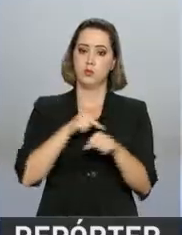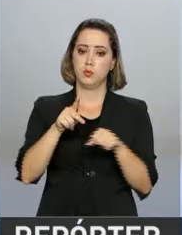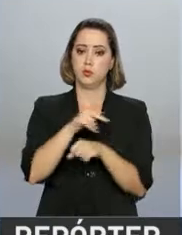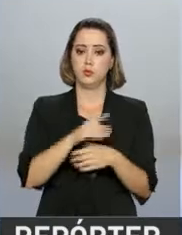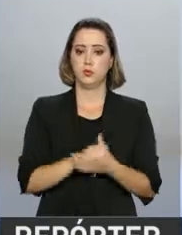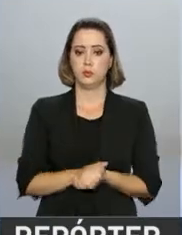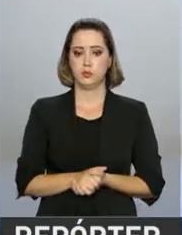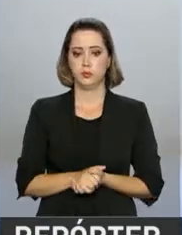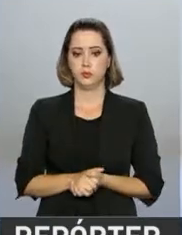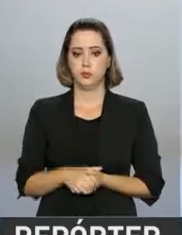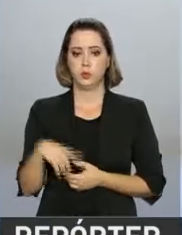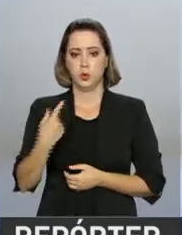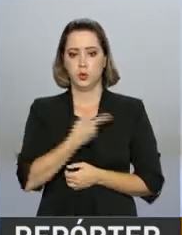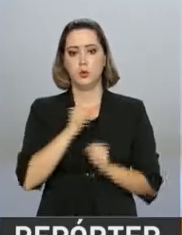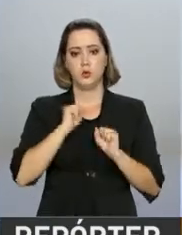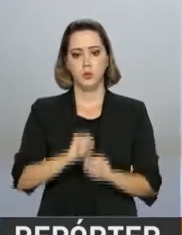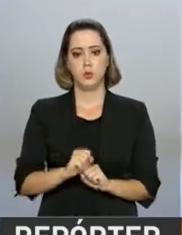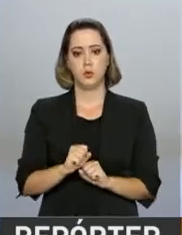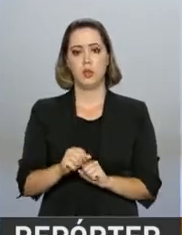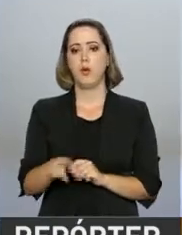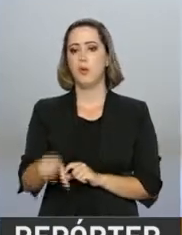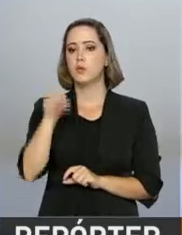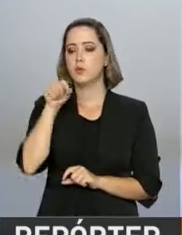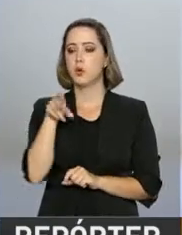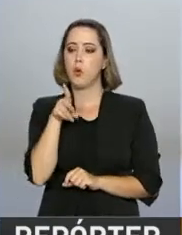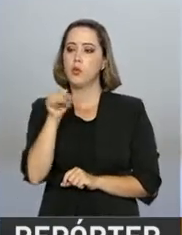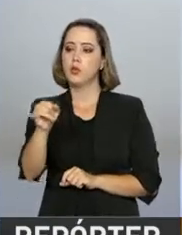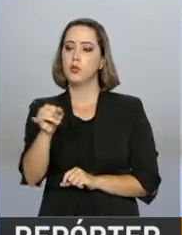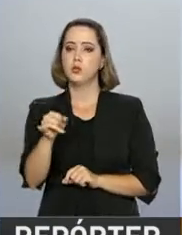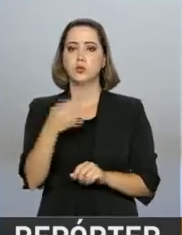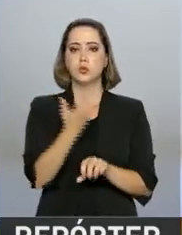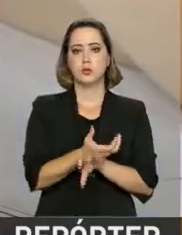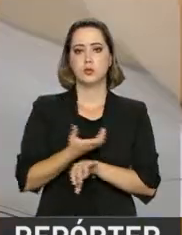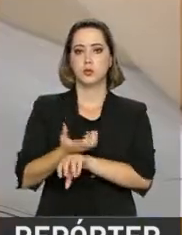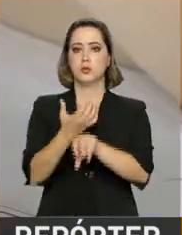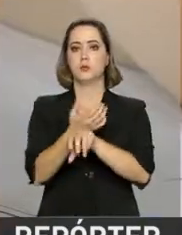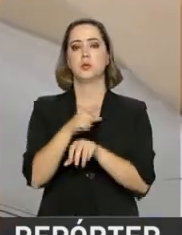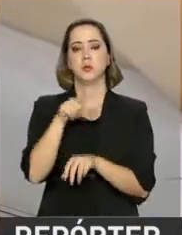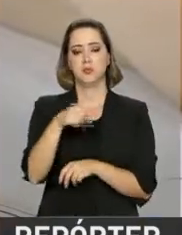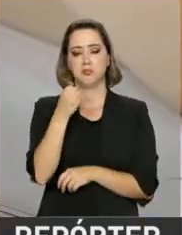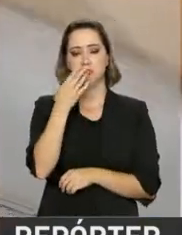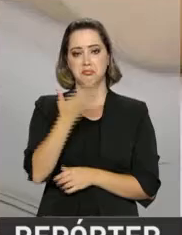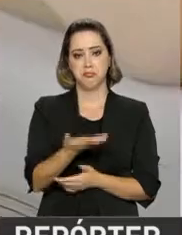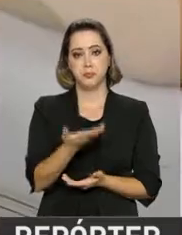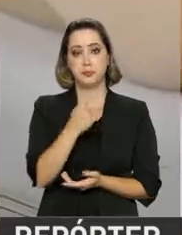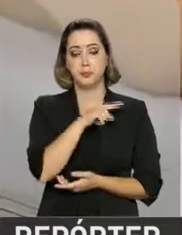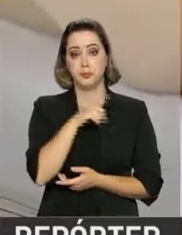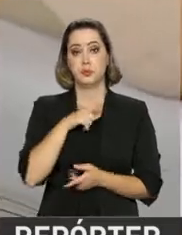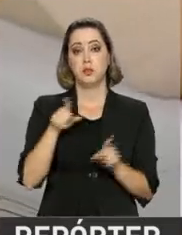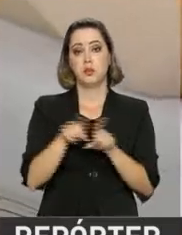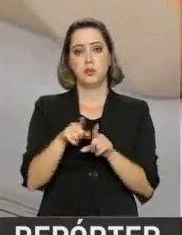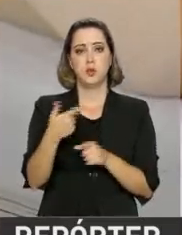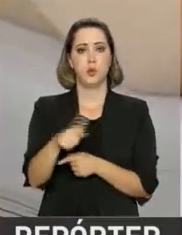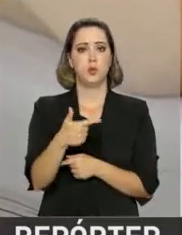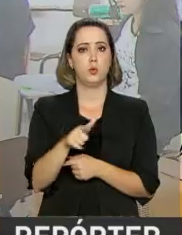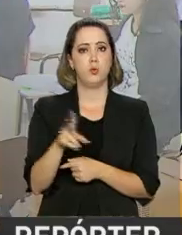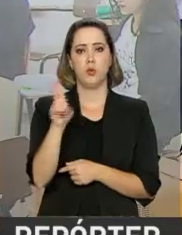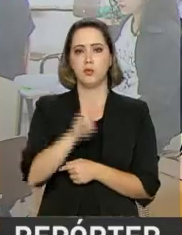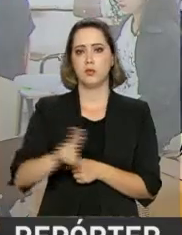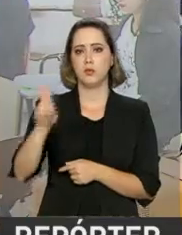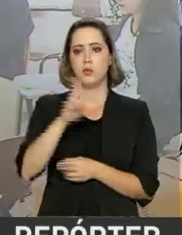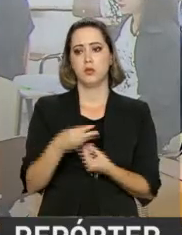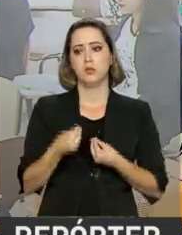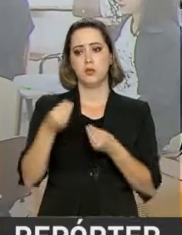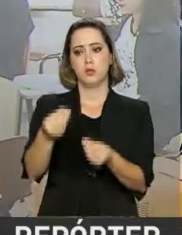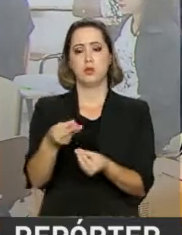gente podendo opinar sobre os dias às as matérias que chega em toxinas o enem em 2017 também não vai mais ser usado para